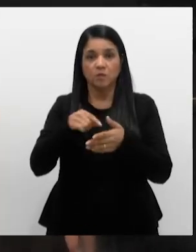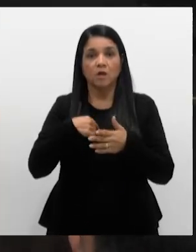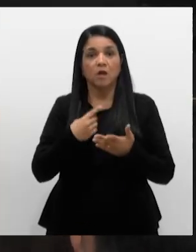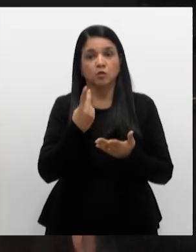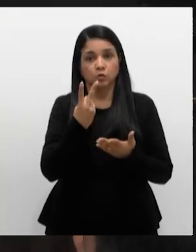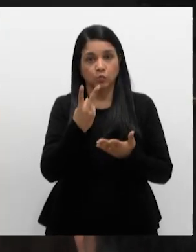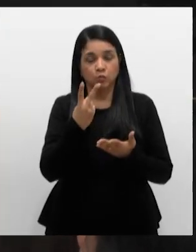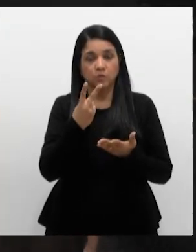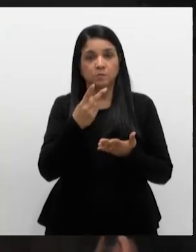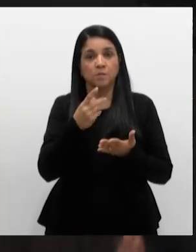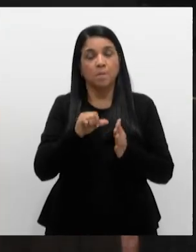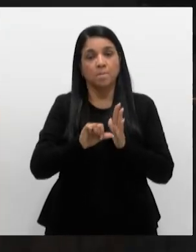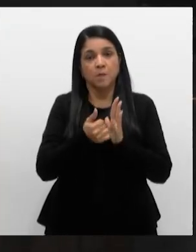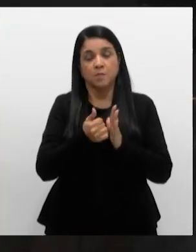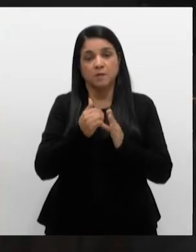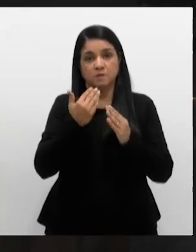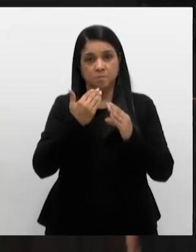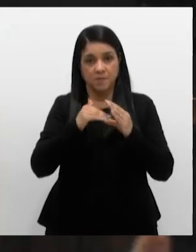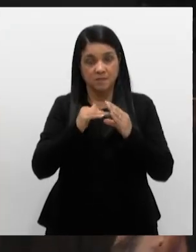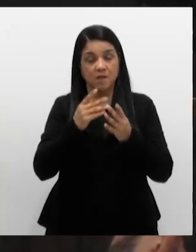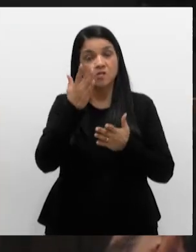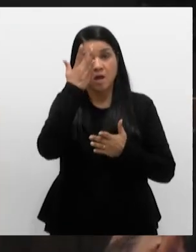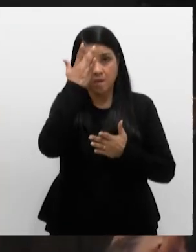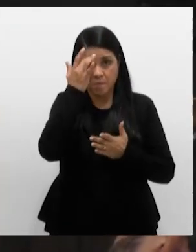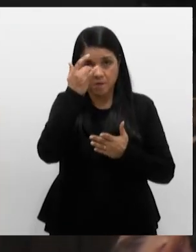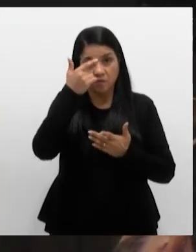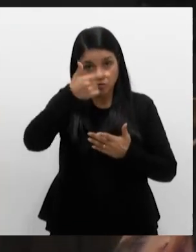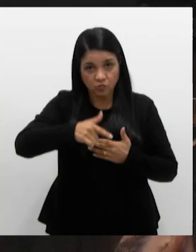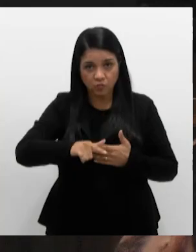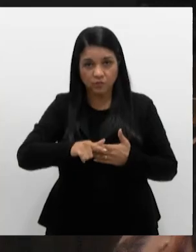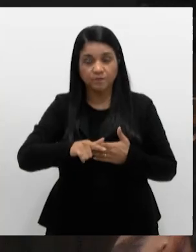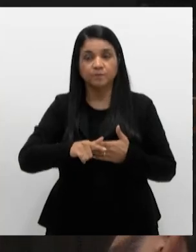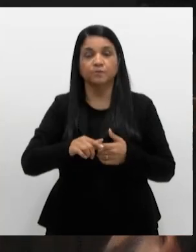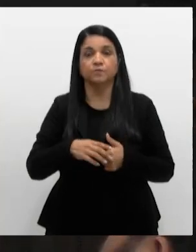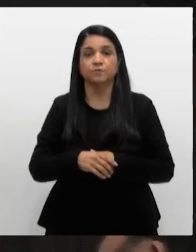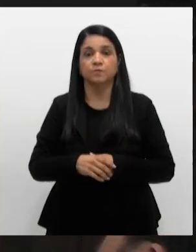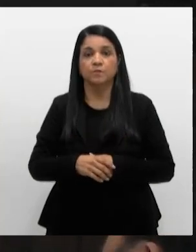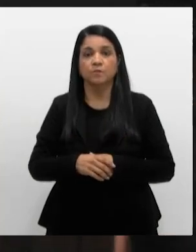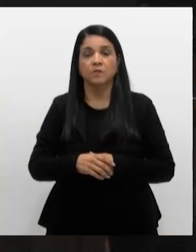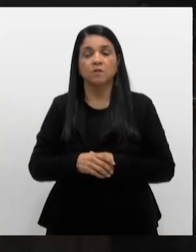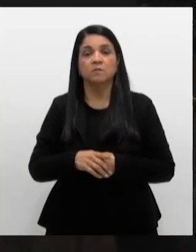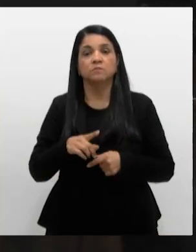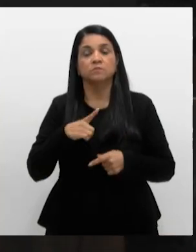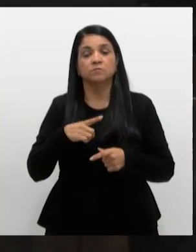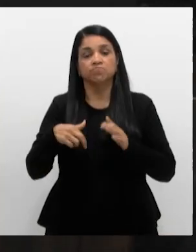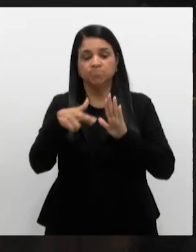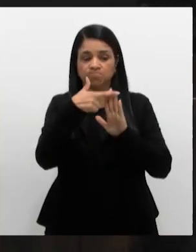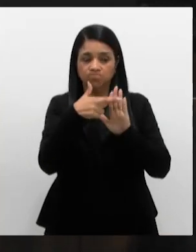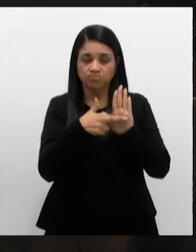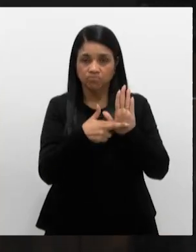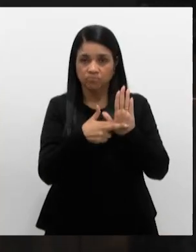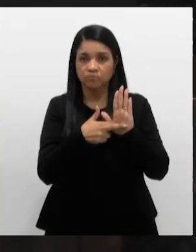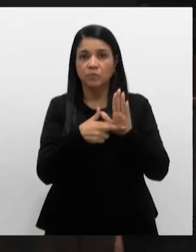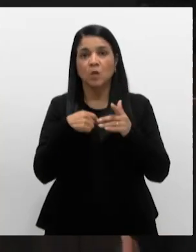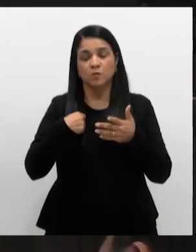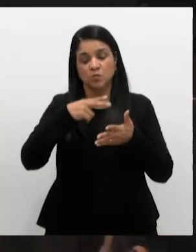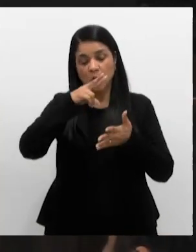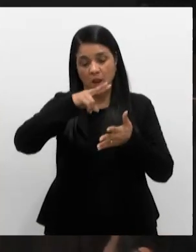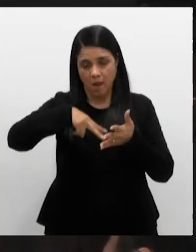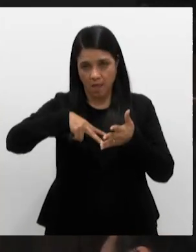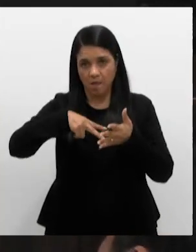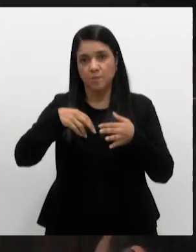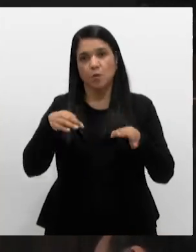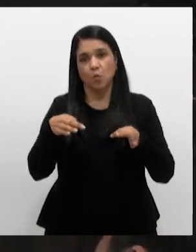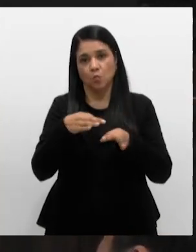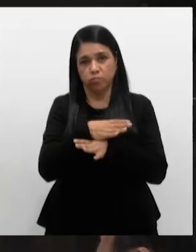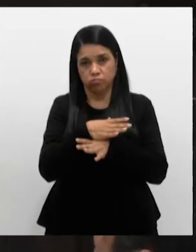2 primeiras mensagens de hoje para amanhã, e por força de dispositivo regimental, preciso fazer a leitura aqui para a gente